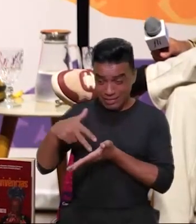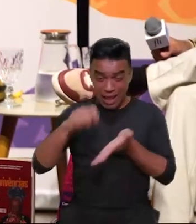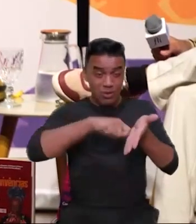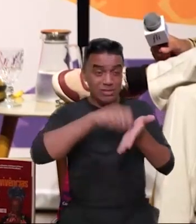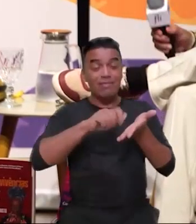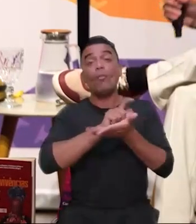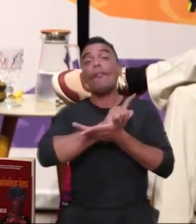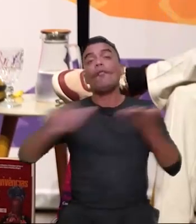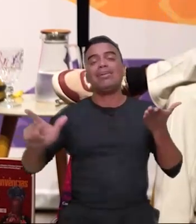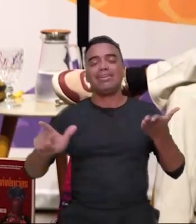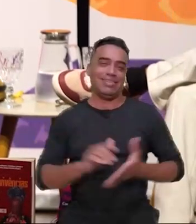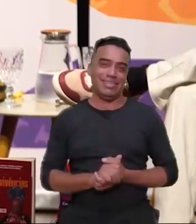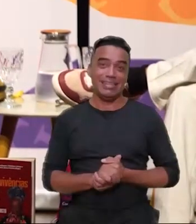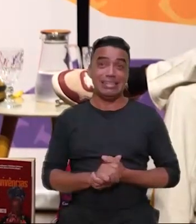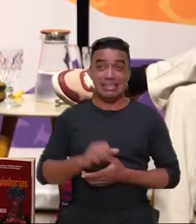linha.